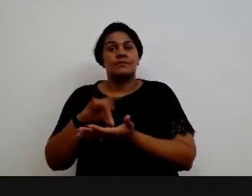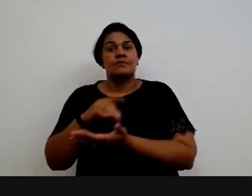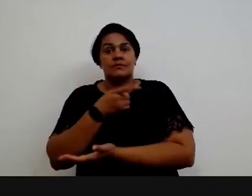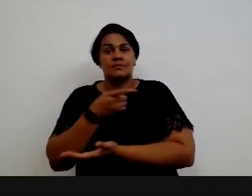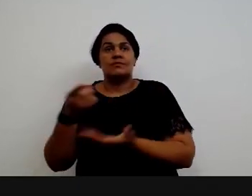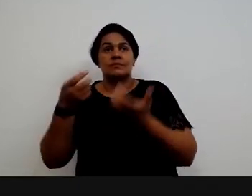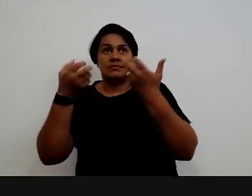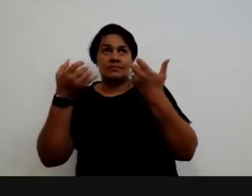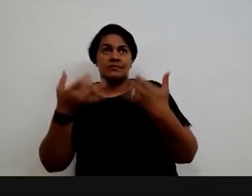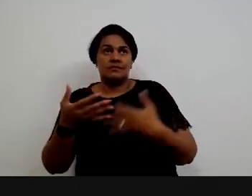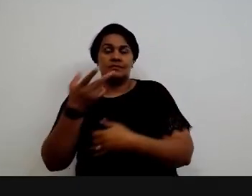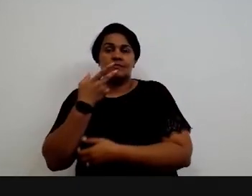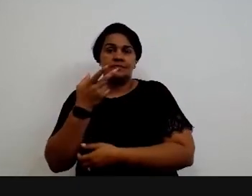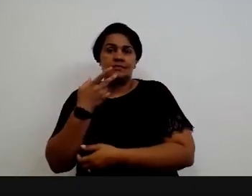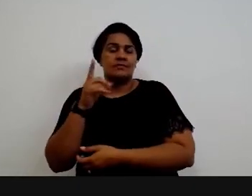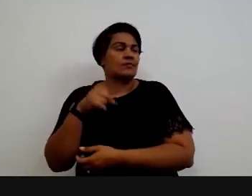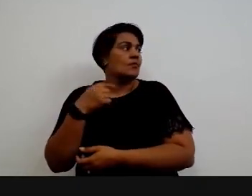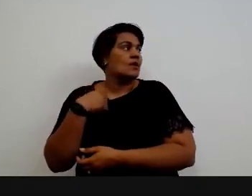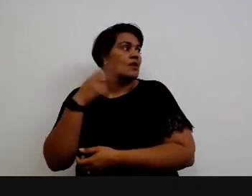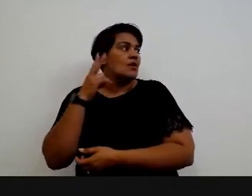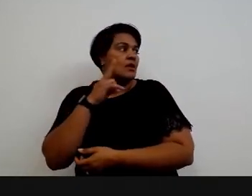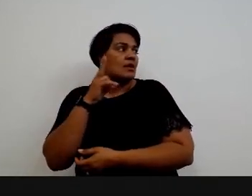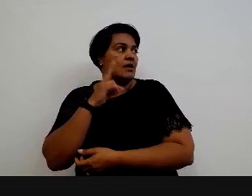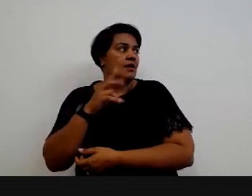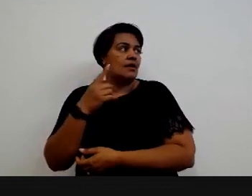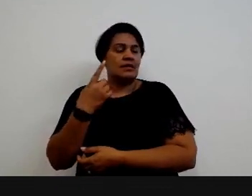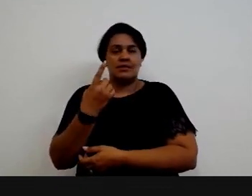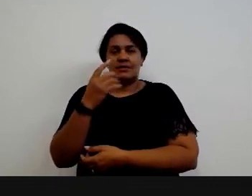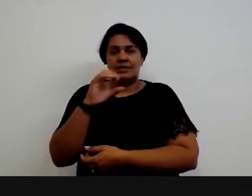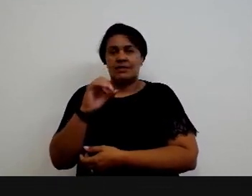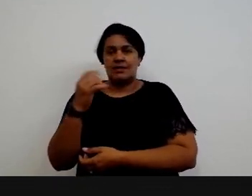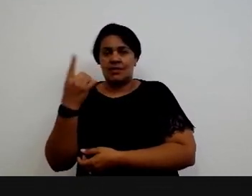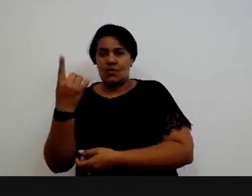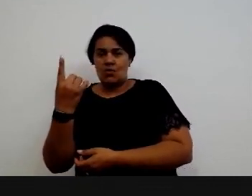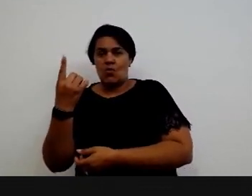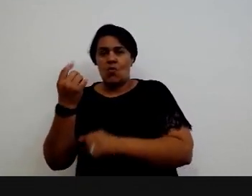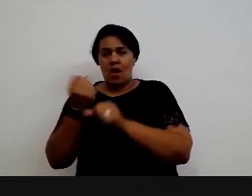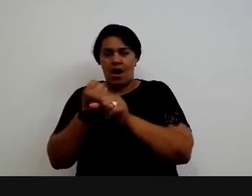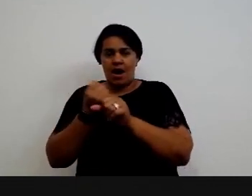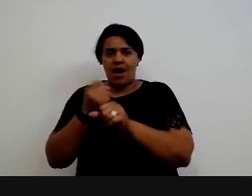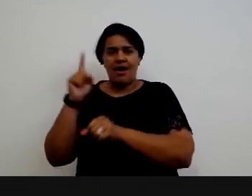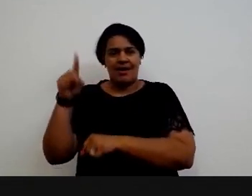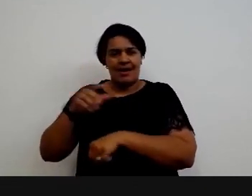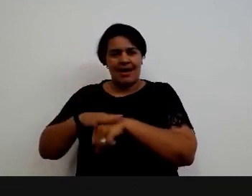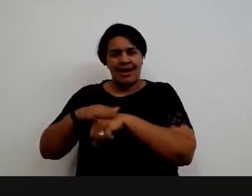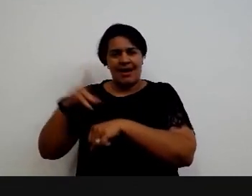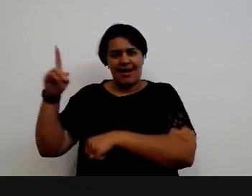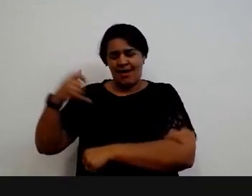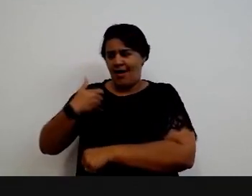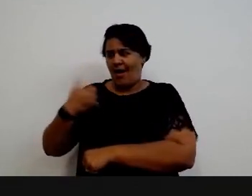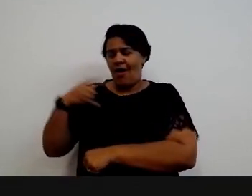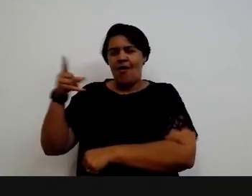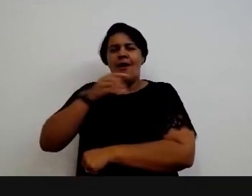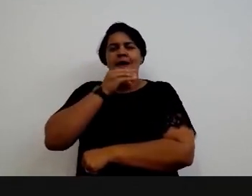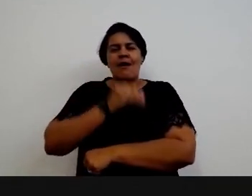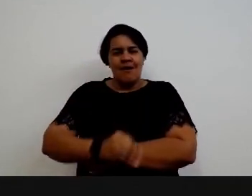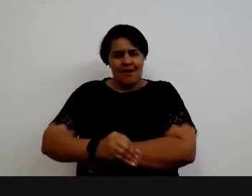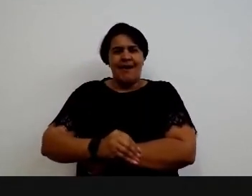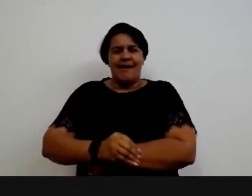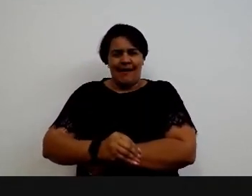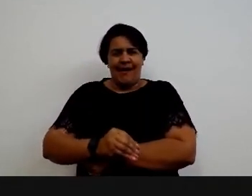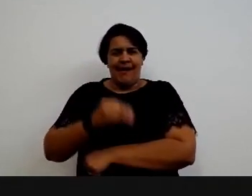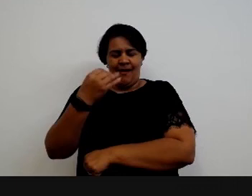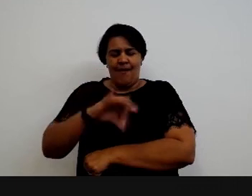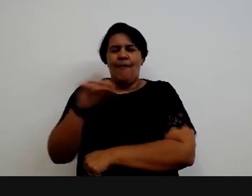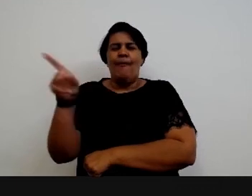fala, Humberto, me lembra muito, os 101 anos de Paulo Freire, em terça-feira, né, e